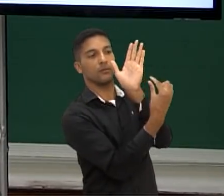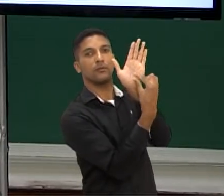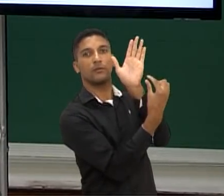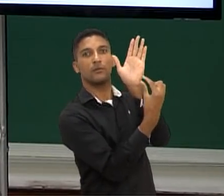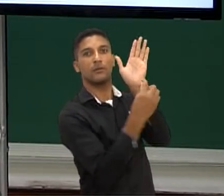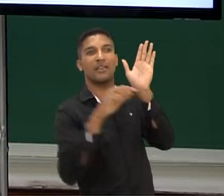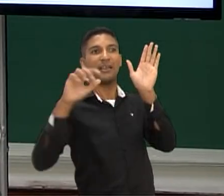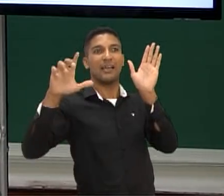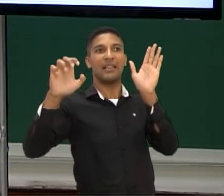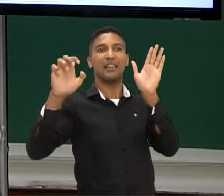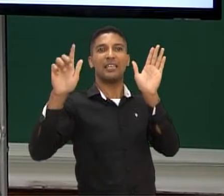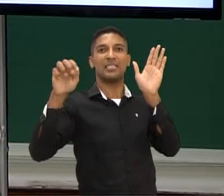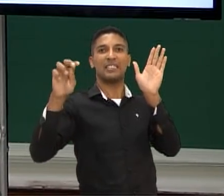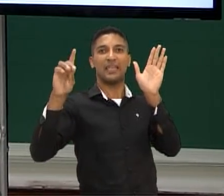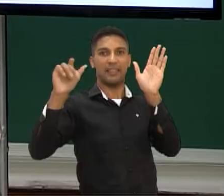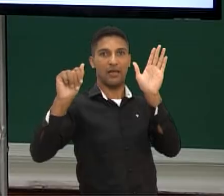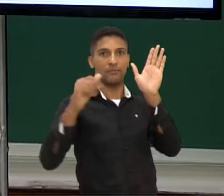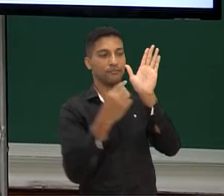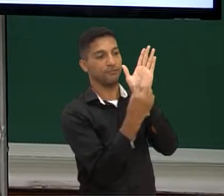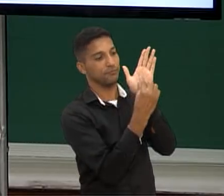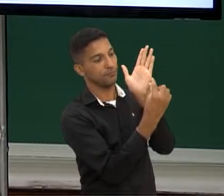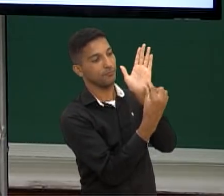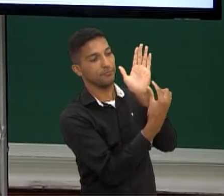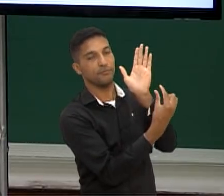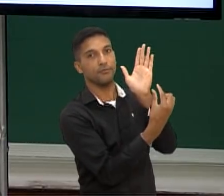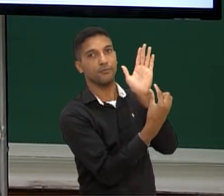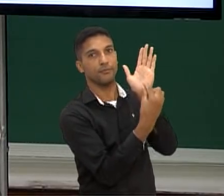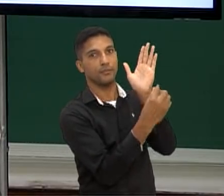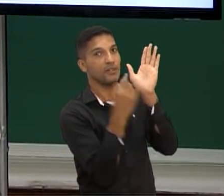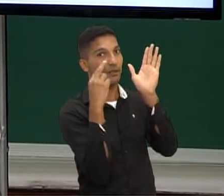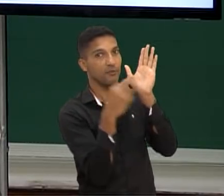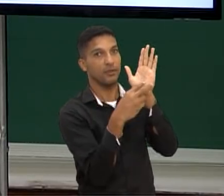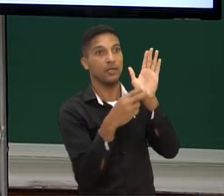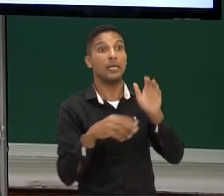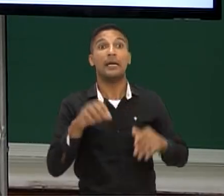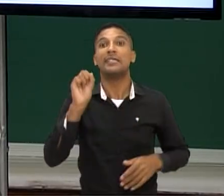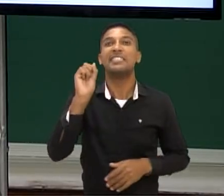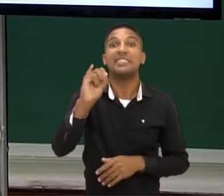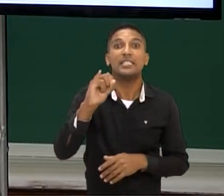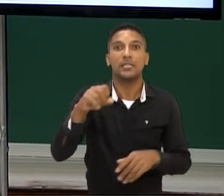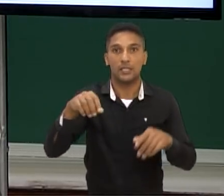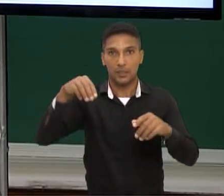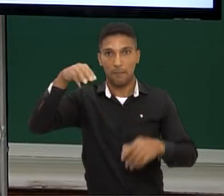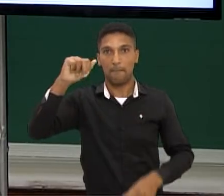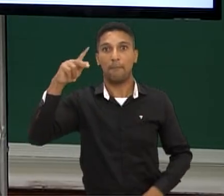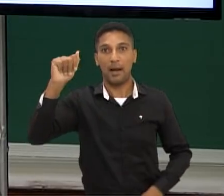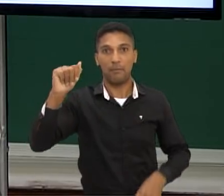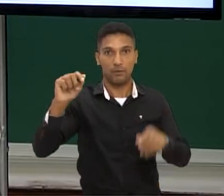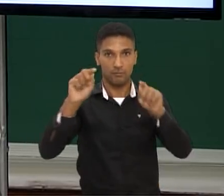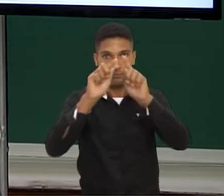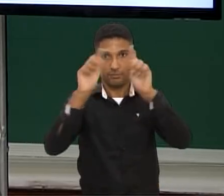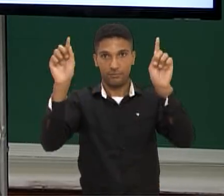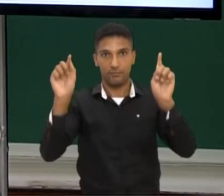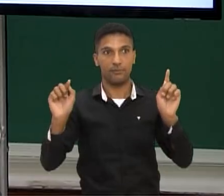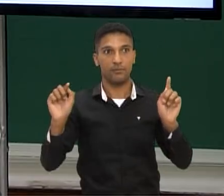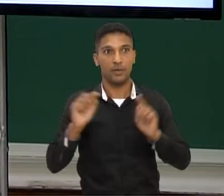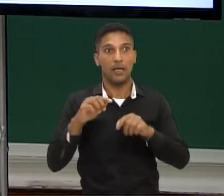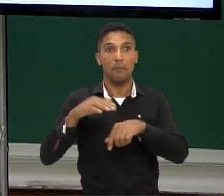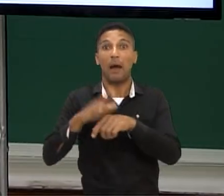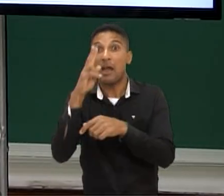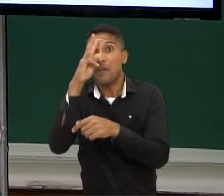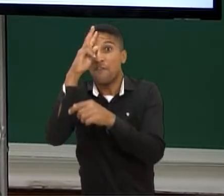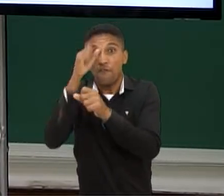mais escuro aqui no mapa, maior concentração demográfica, certo? Então, aonde que tem maior